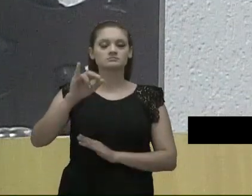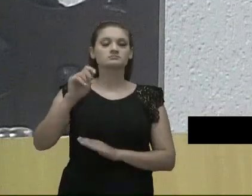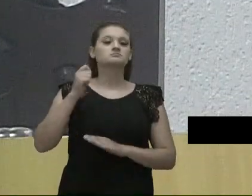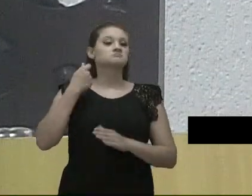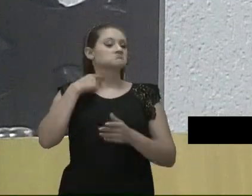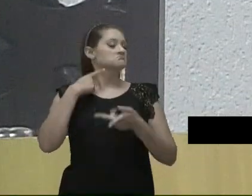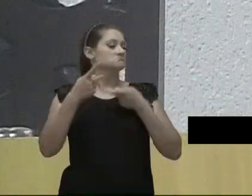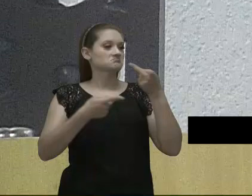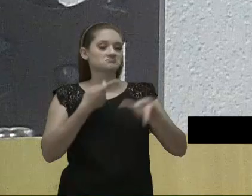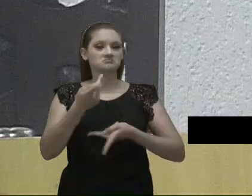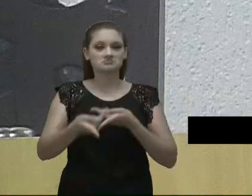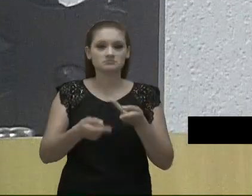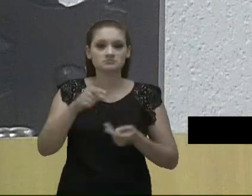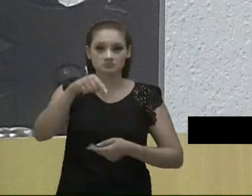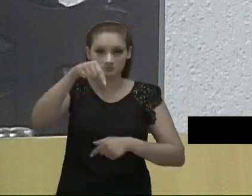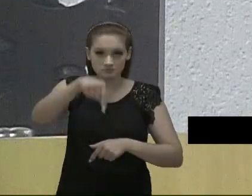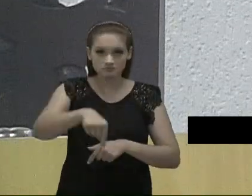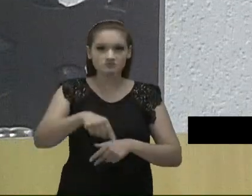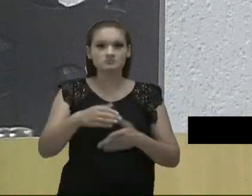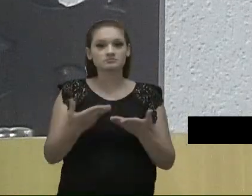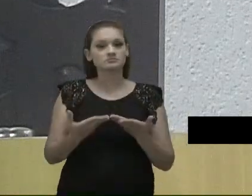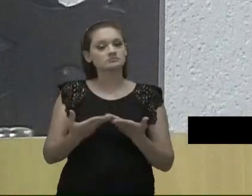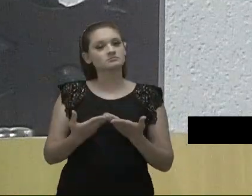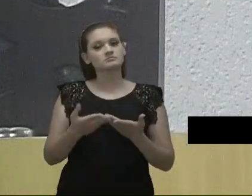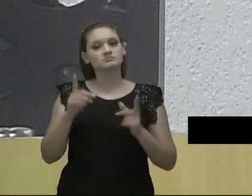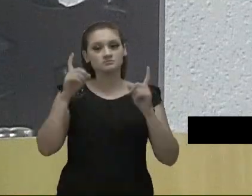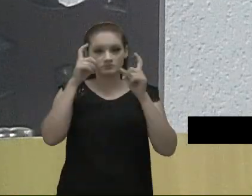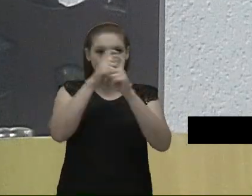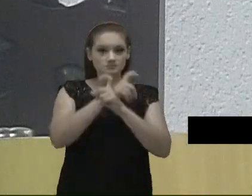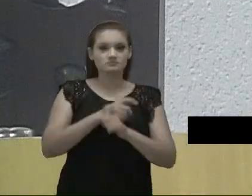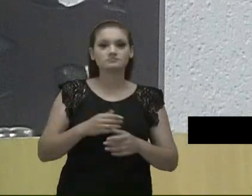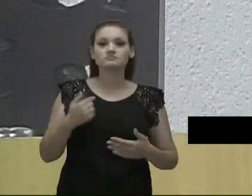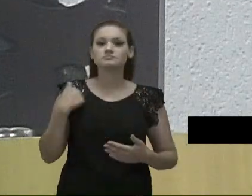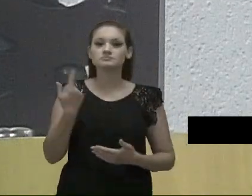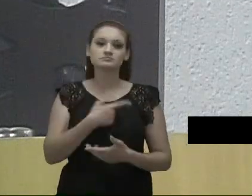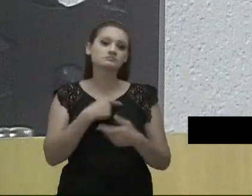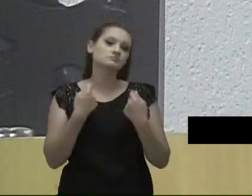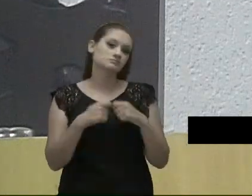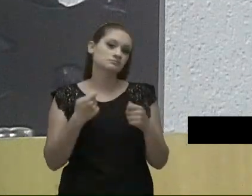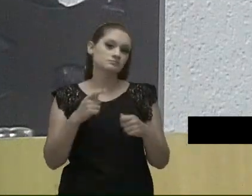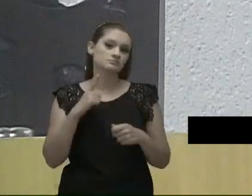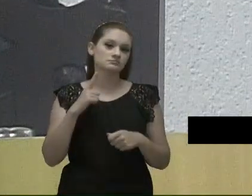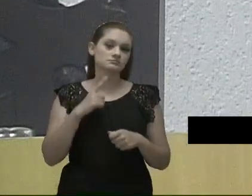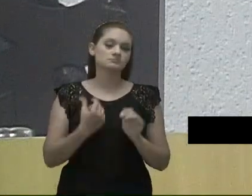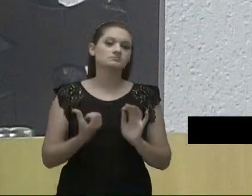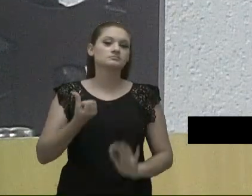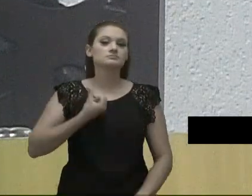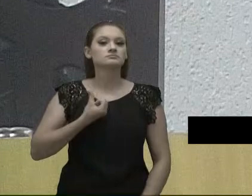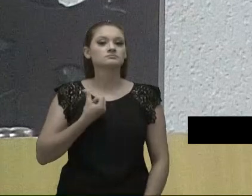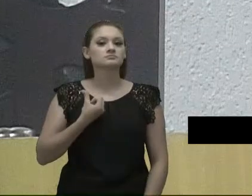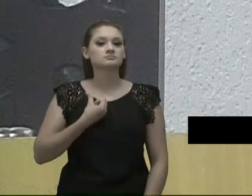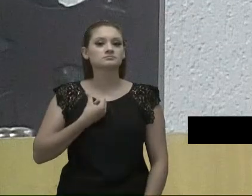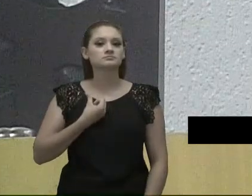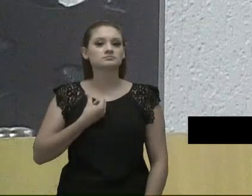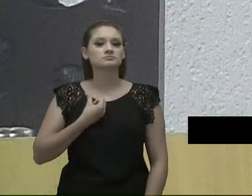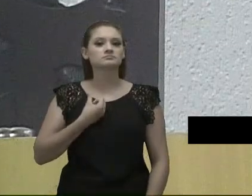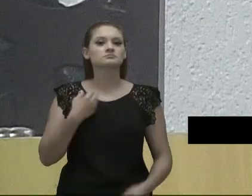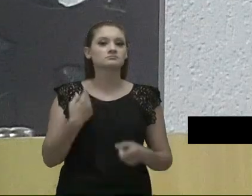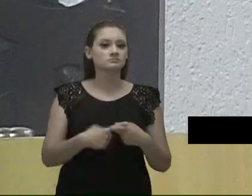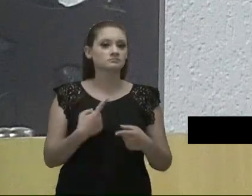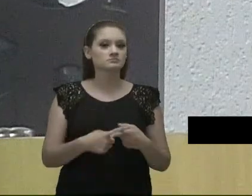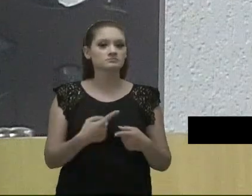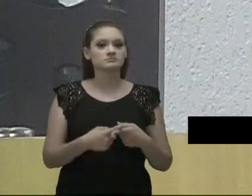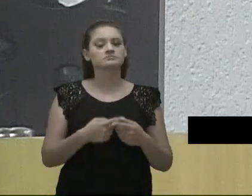informação. Pergunto para vocês que estão na unidade, aí fica difícil, porque a gente precisa ter esses números, porque é uma